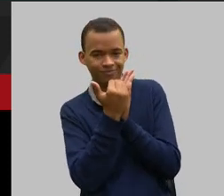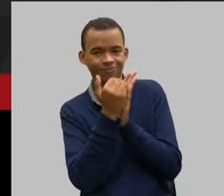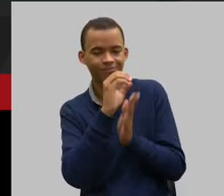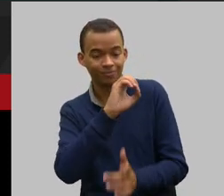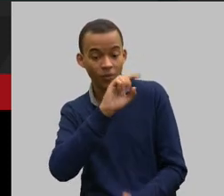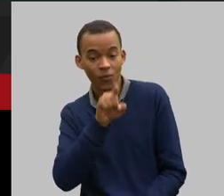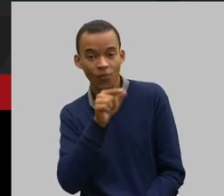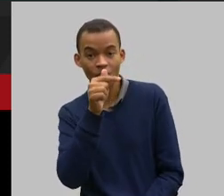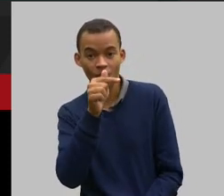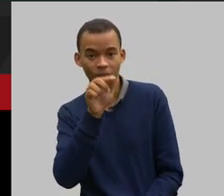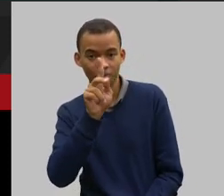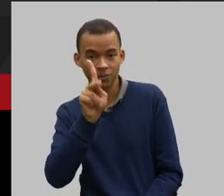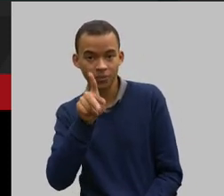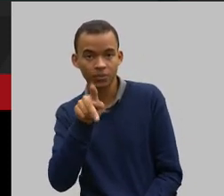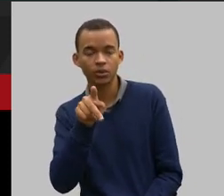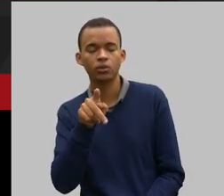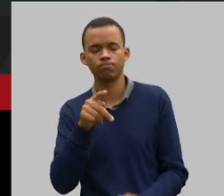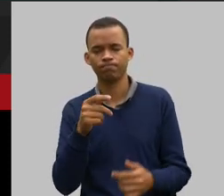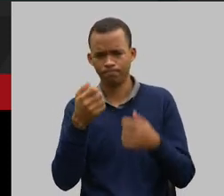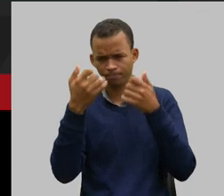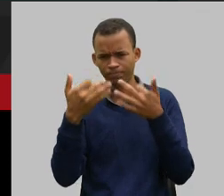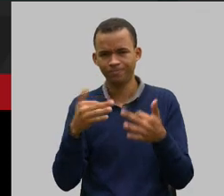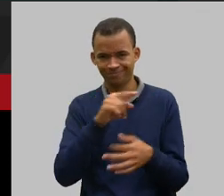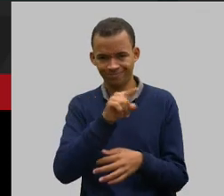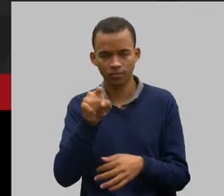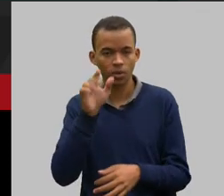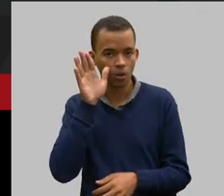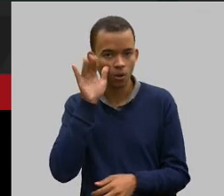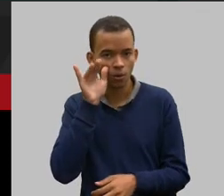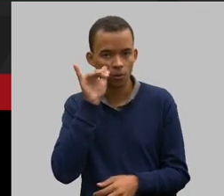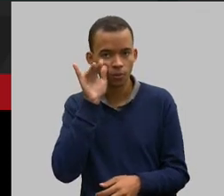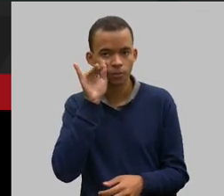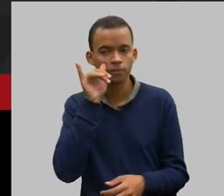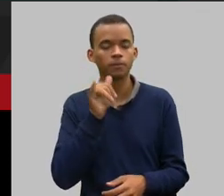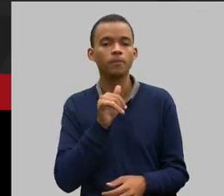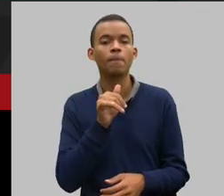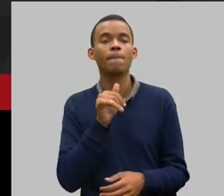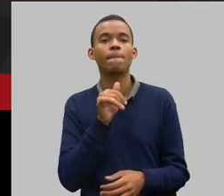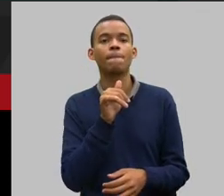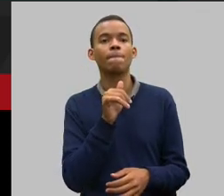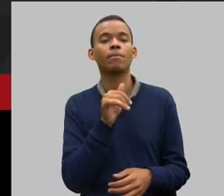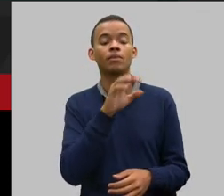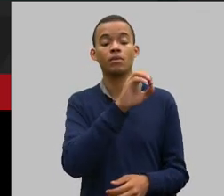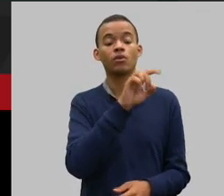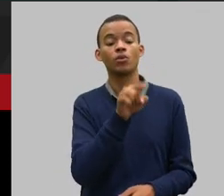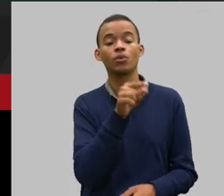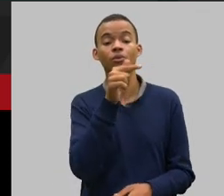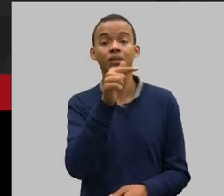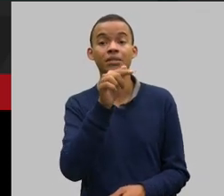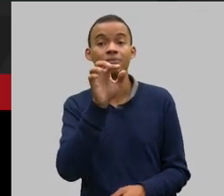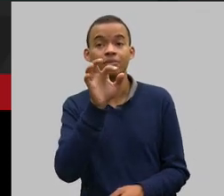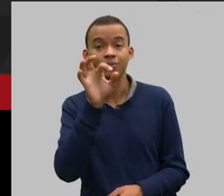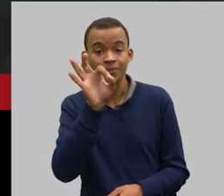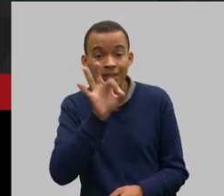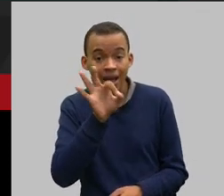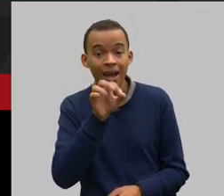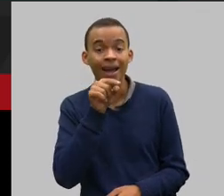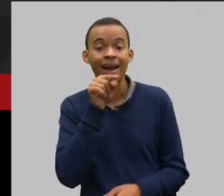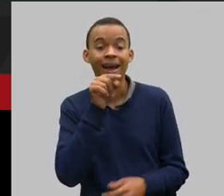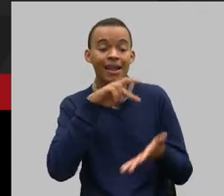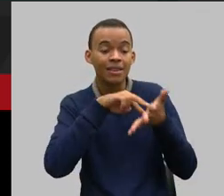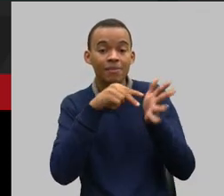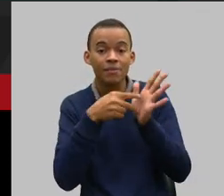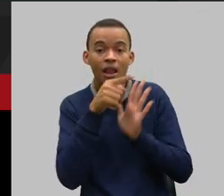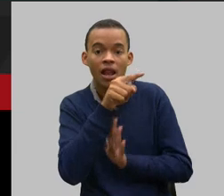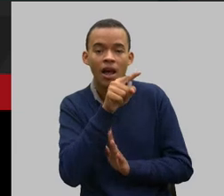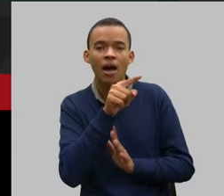eh para quem está nos assistindo representa a economia do Piauí nós crescemos